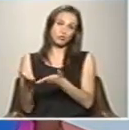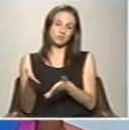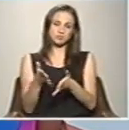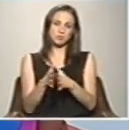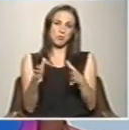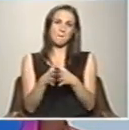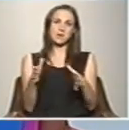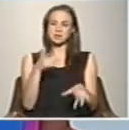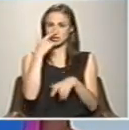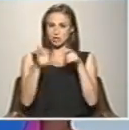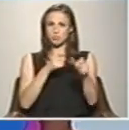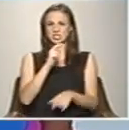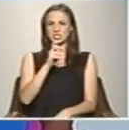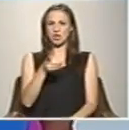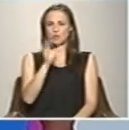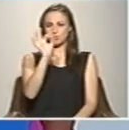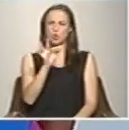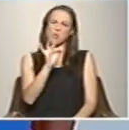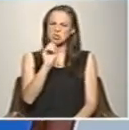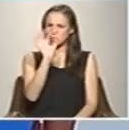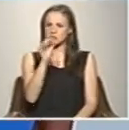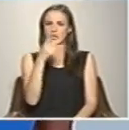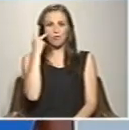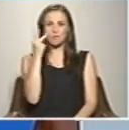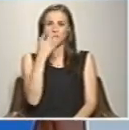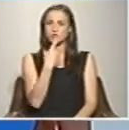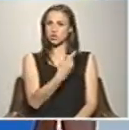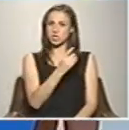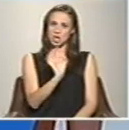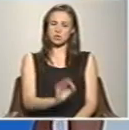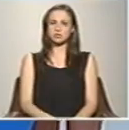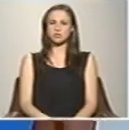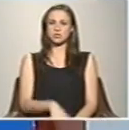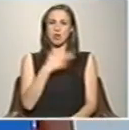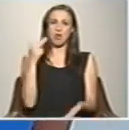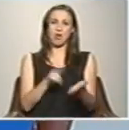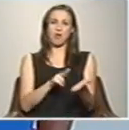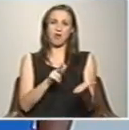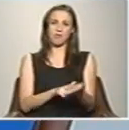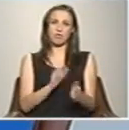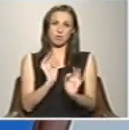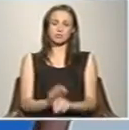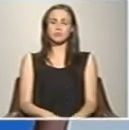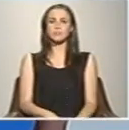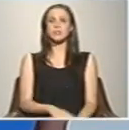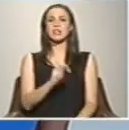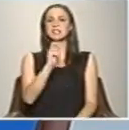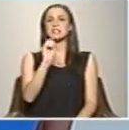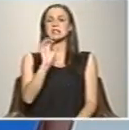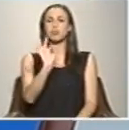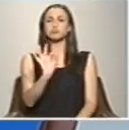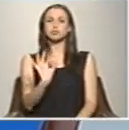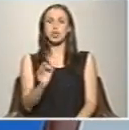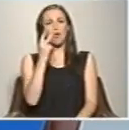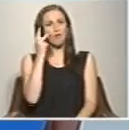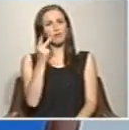dessas pessoas, portanto, 39%, quase 40%, vivem sozinhas, não é? Vivem sós. E essa é que é a realidade que vocês têm que trabalhar depois. E grande parte, 30%, vive apenas